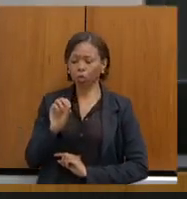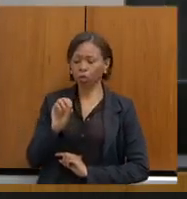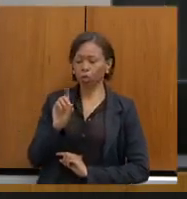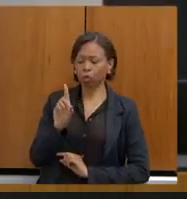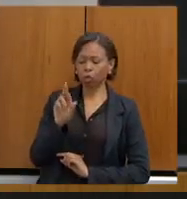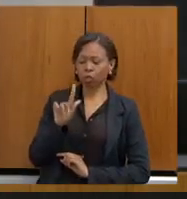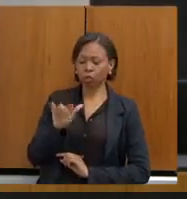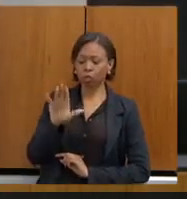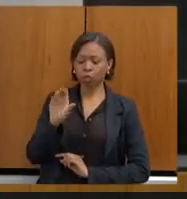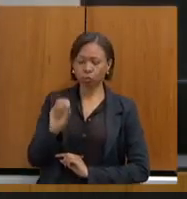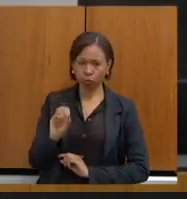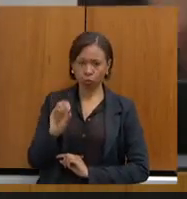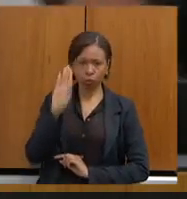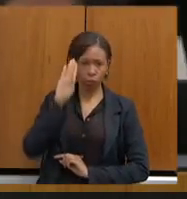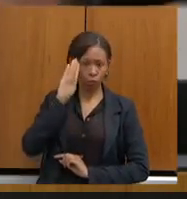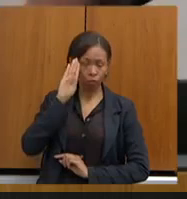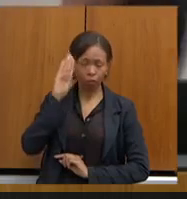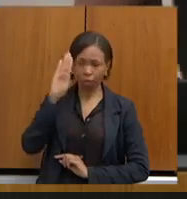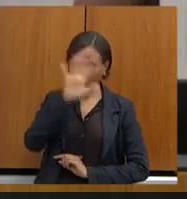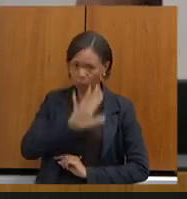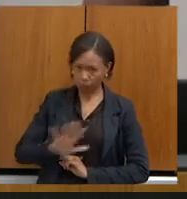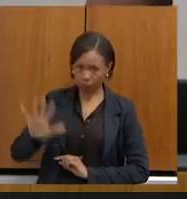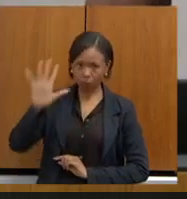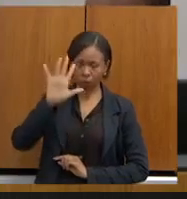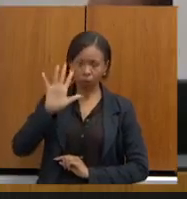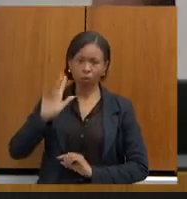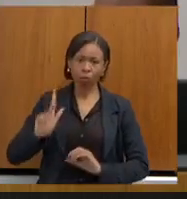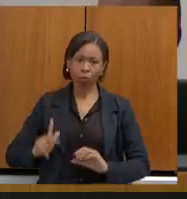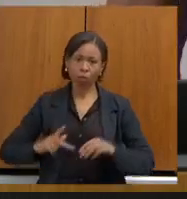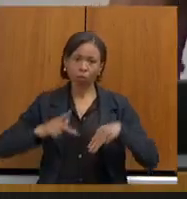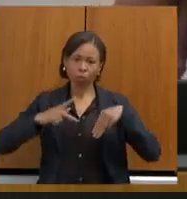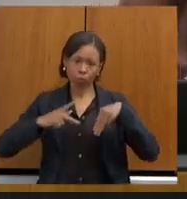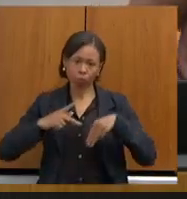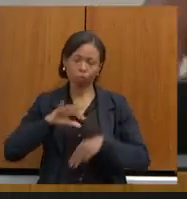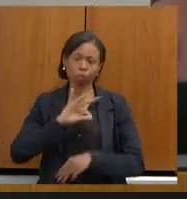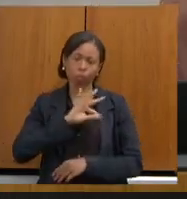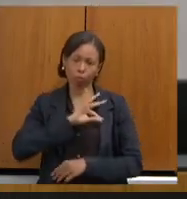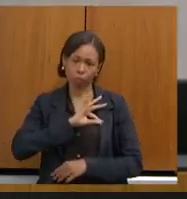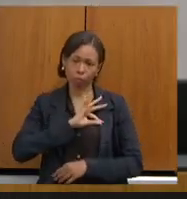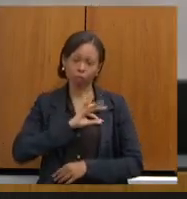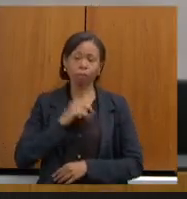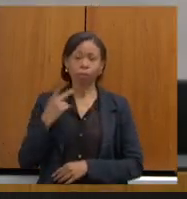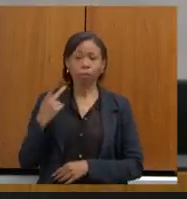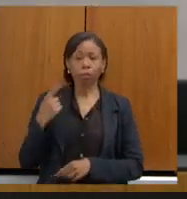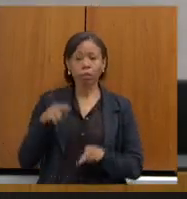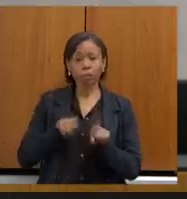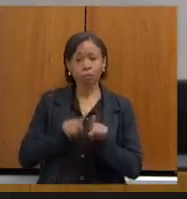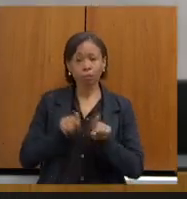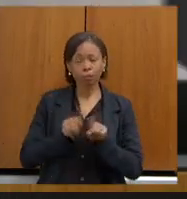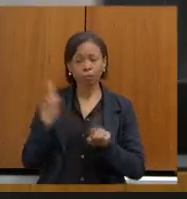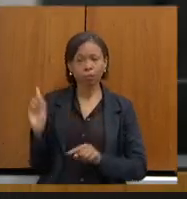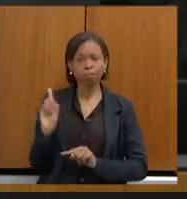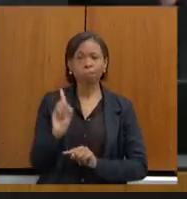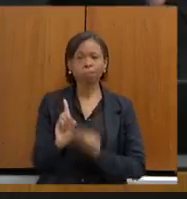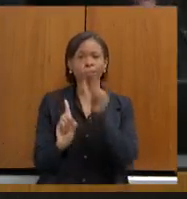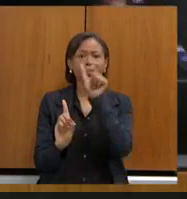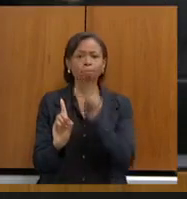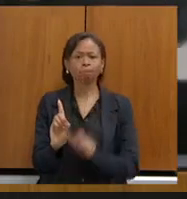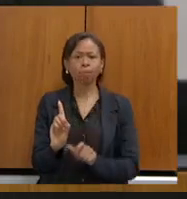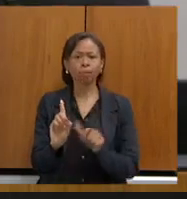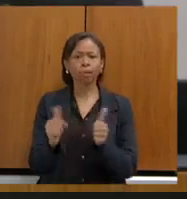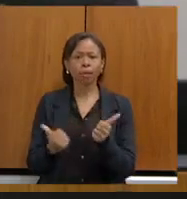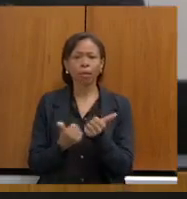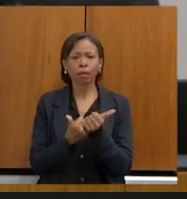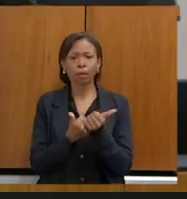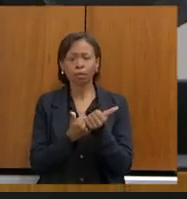da Polícia Militar também registramos em nome dele nós estamos a presença do assessor